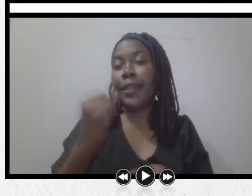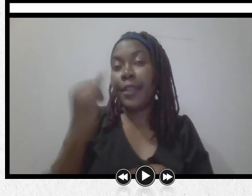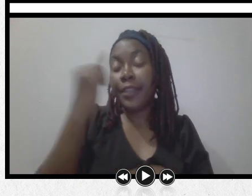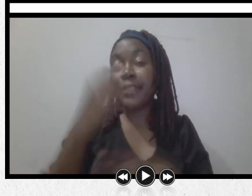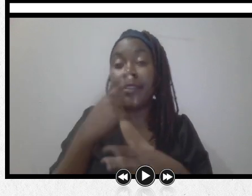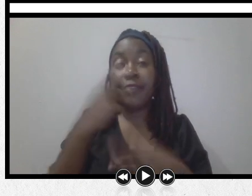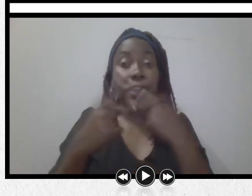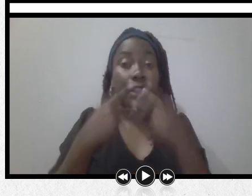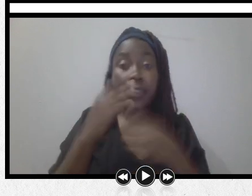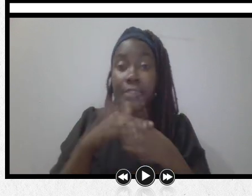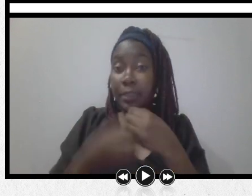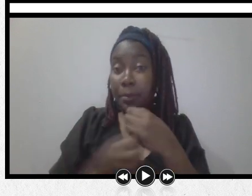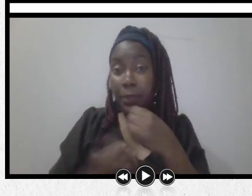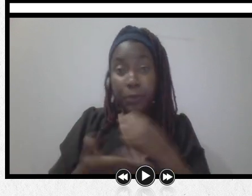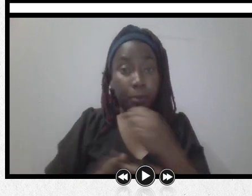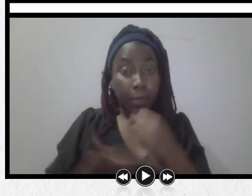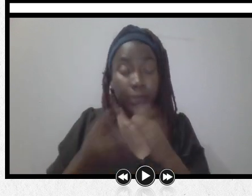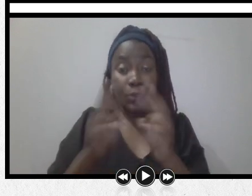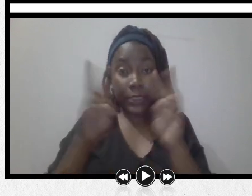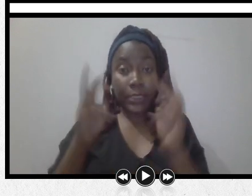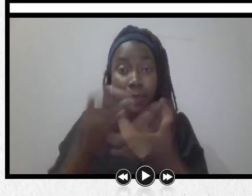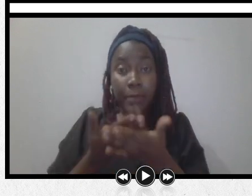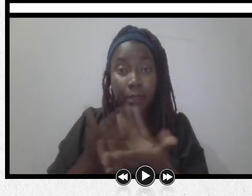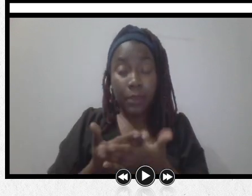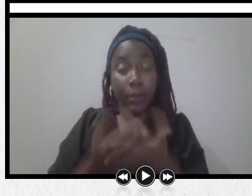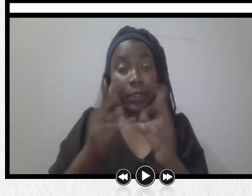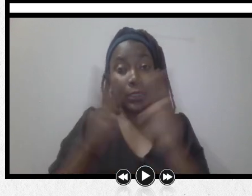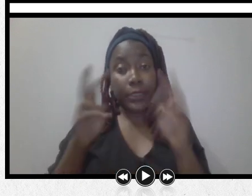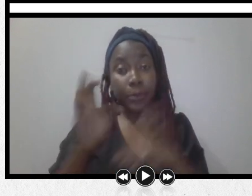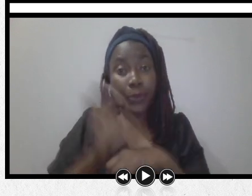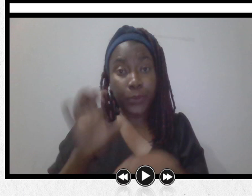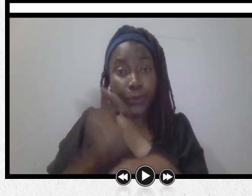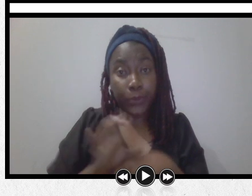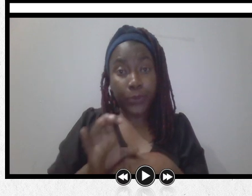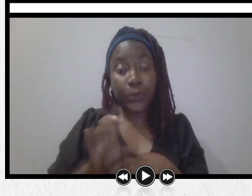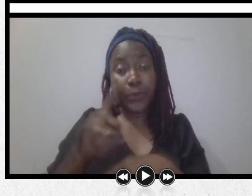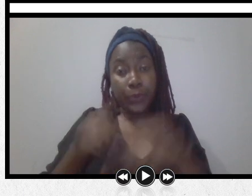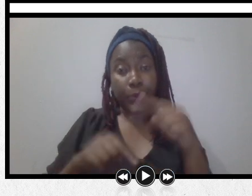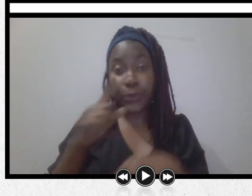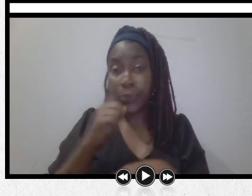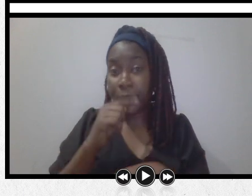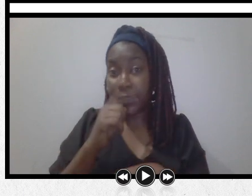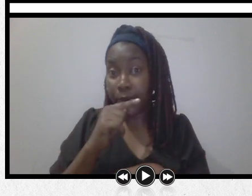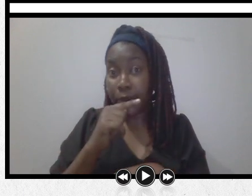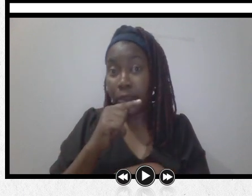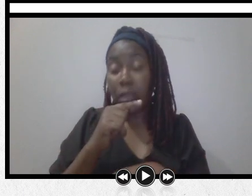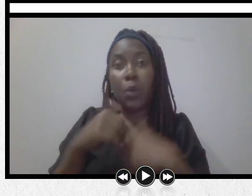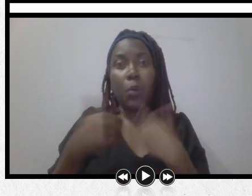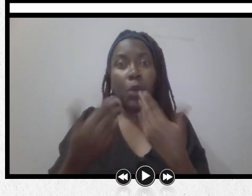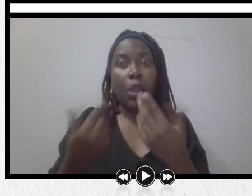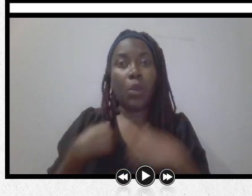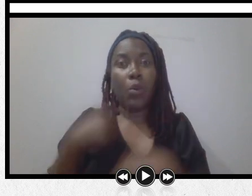falar sobre saneamento básico, que é o tema da nossa aula, é o tema aqui do nosso curso, junto com recursos hídricos. E quando eu